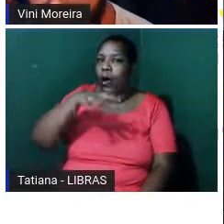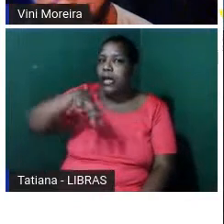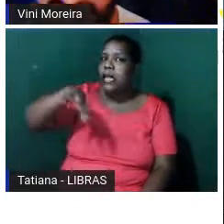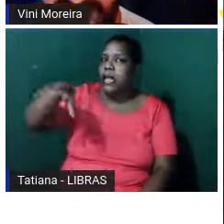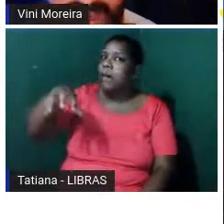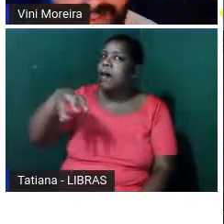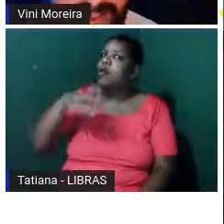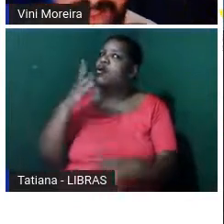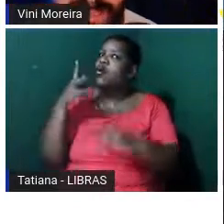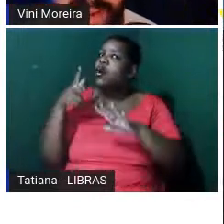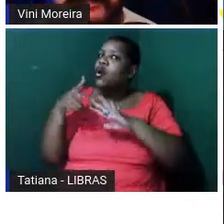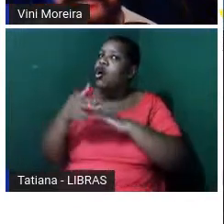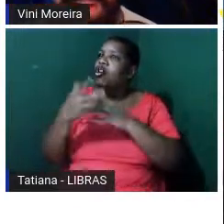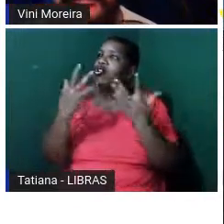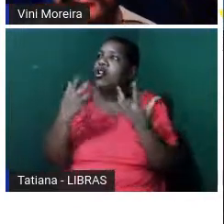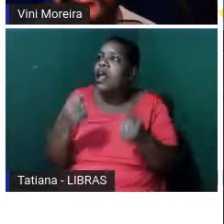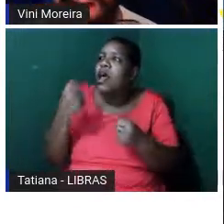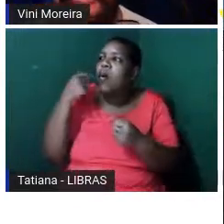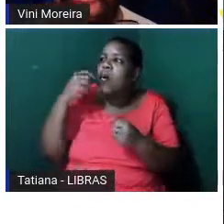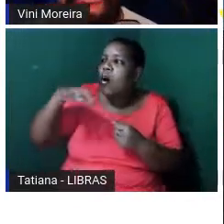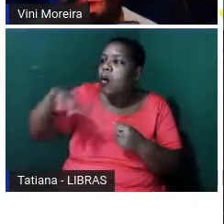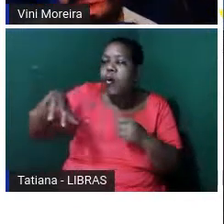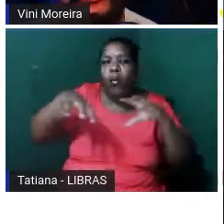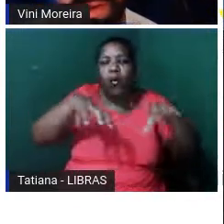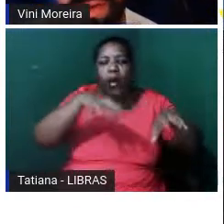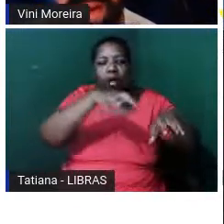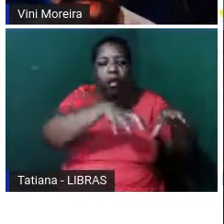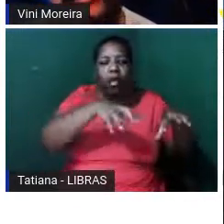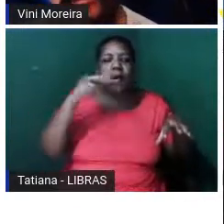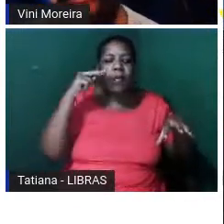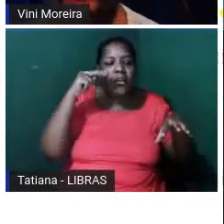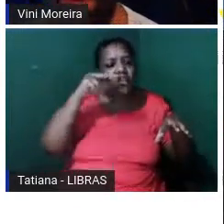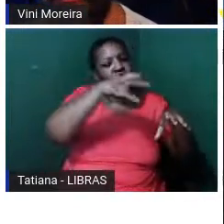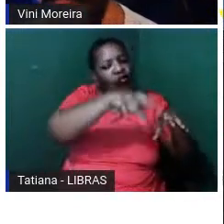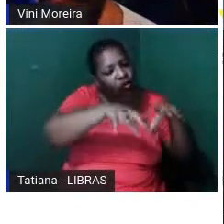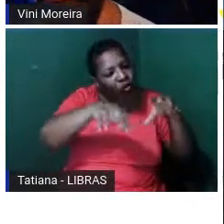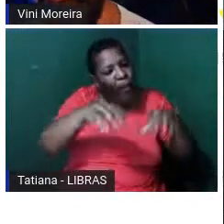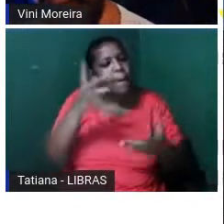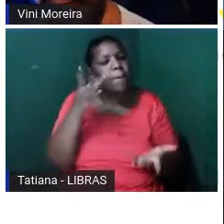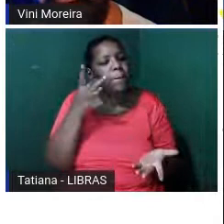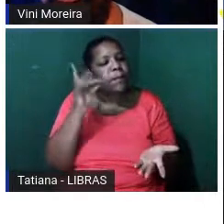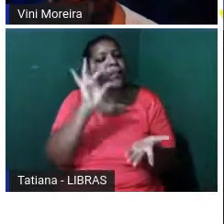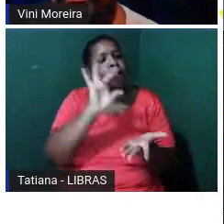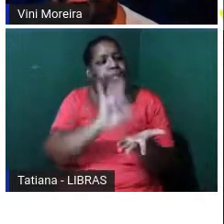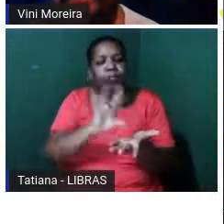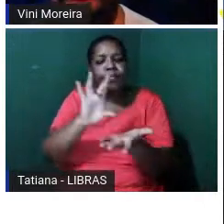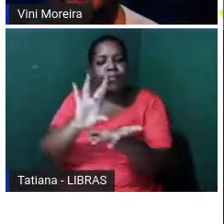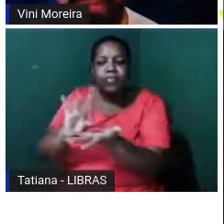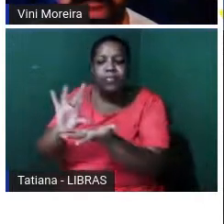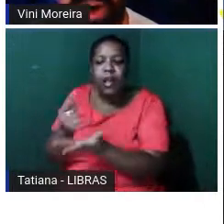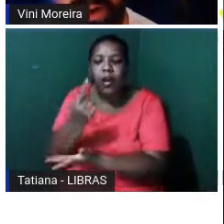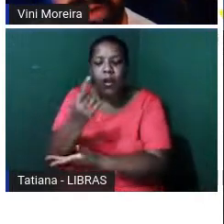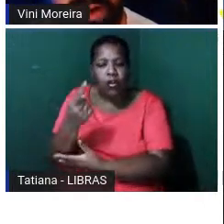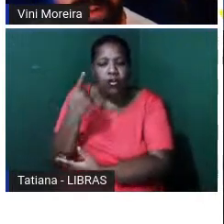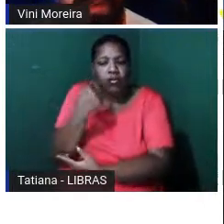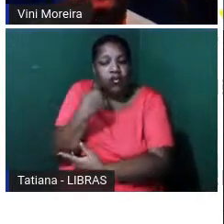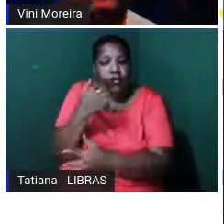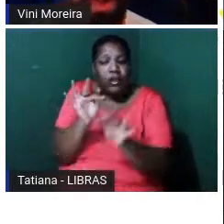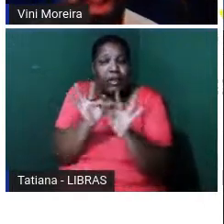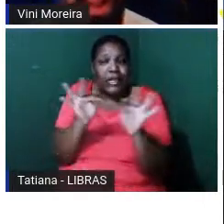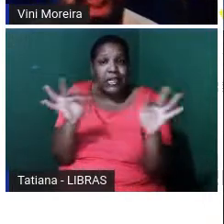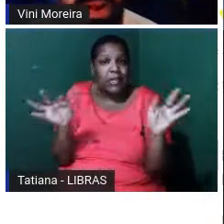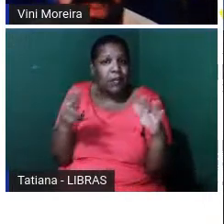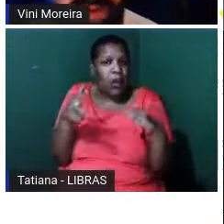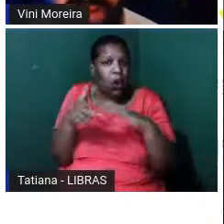parte do corte seco em algumas áreas para a gente ver todas as aplicações que a gente pode ter um simples corte